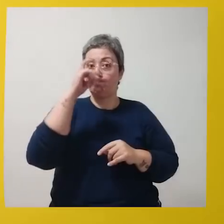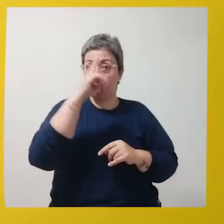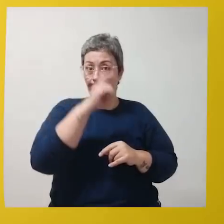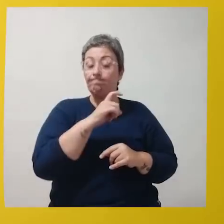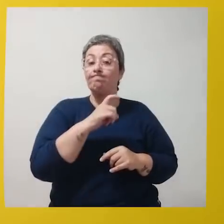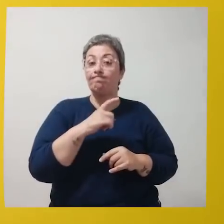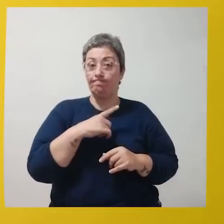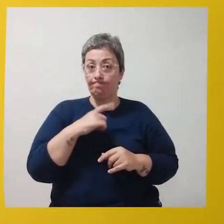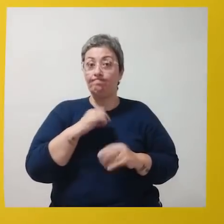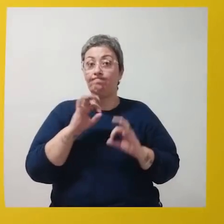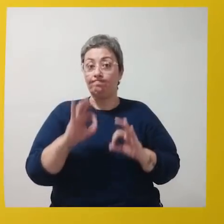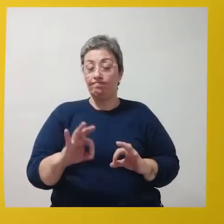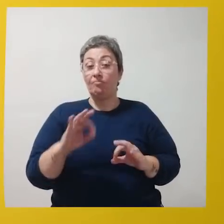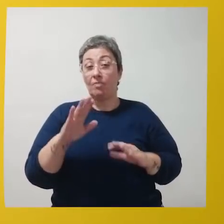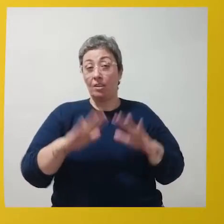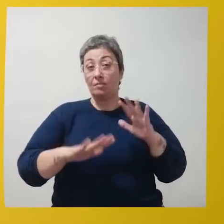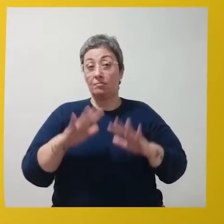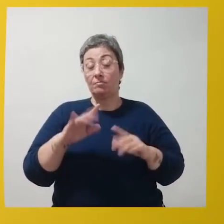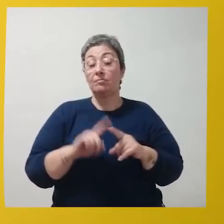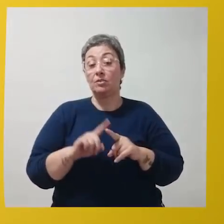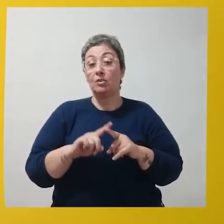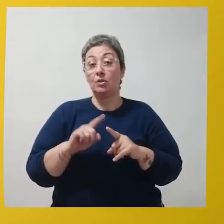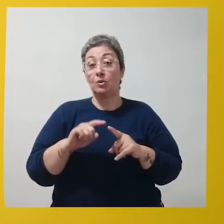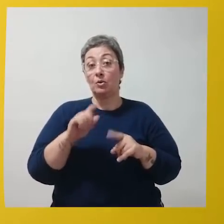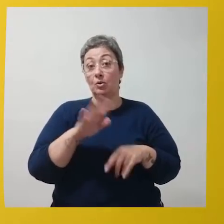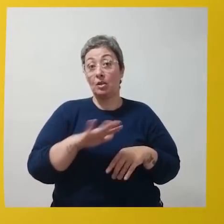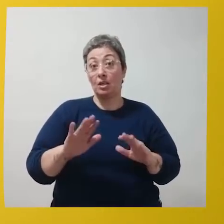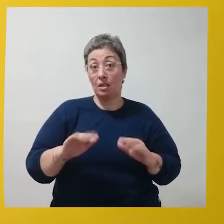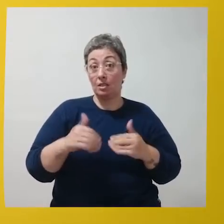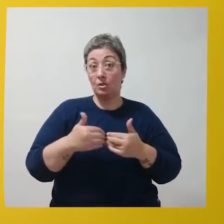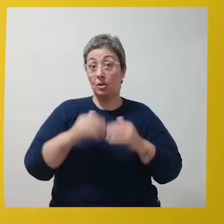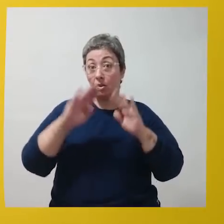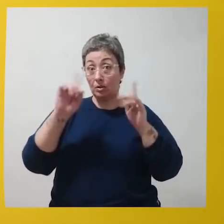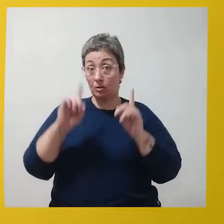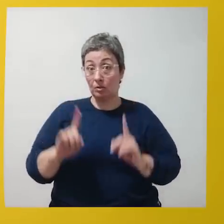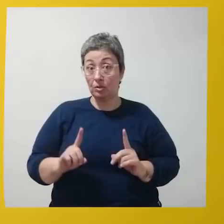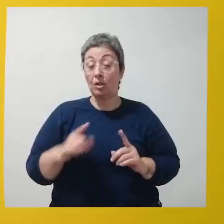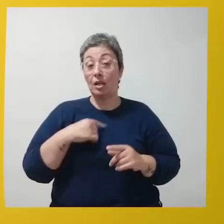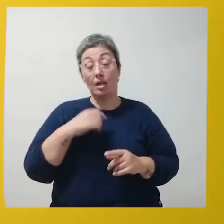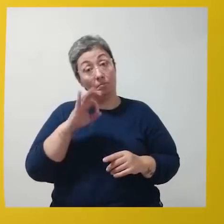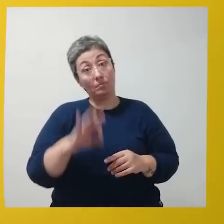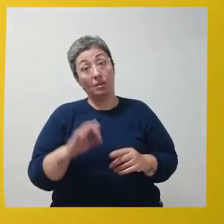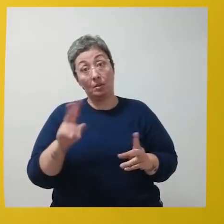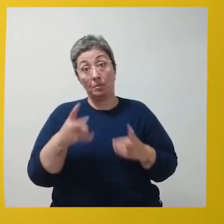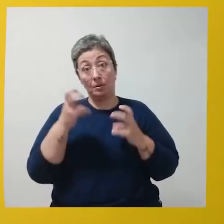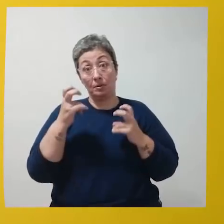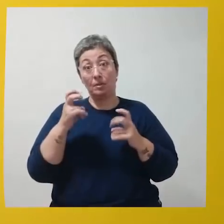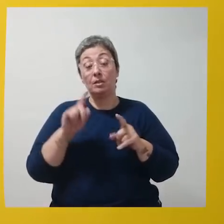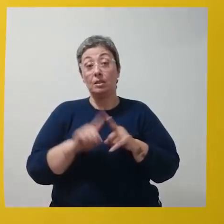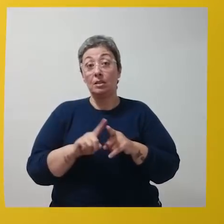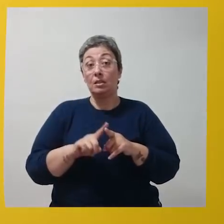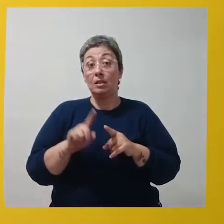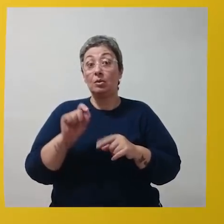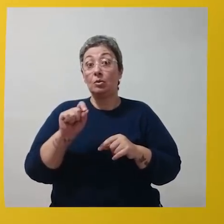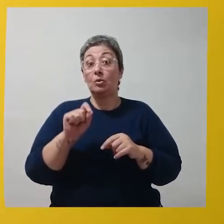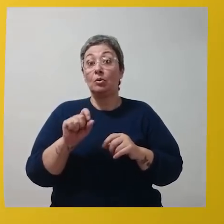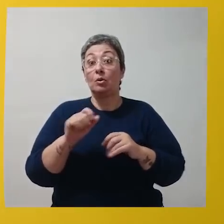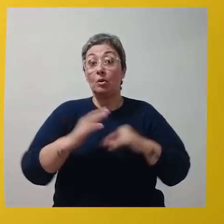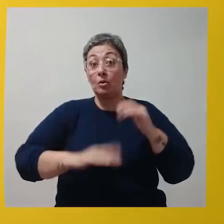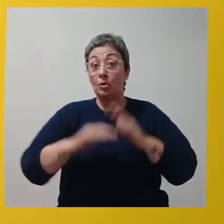muito grande, né? Muitas vezes, para criança com deficiência, é notória. Estou também